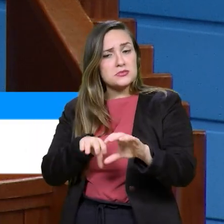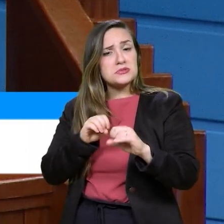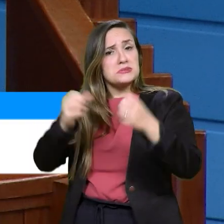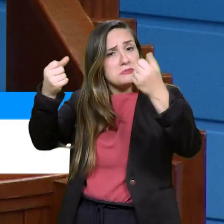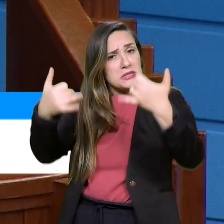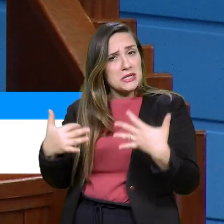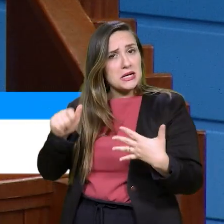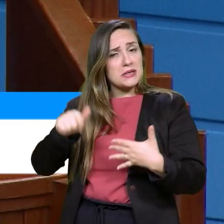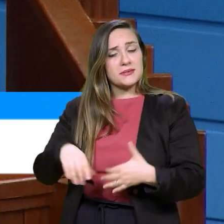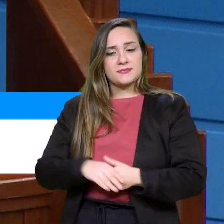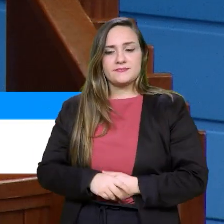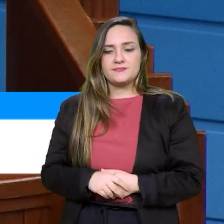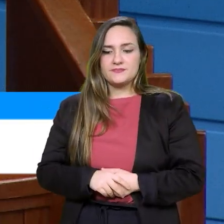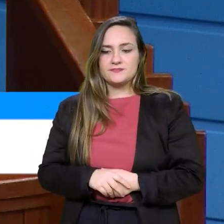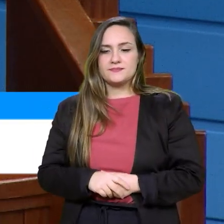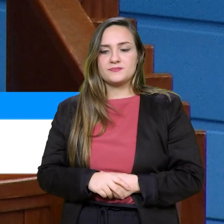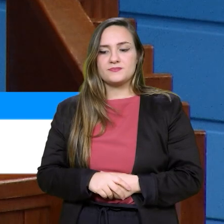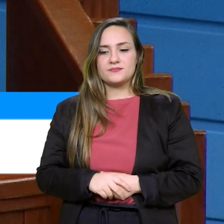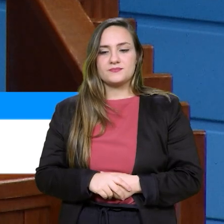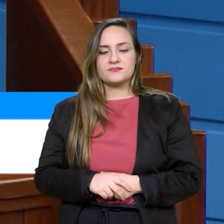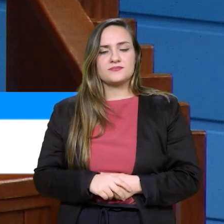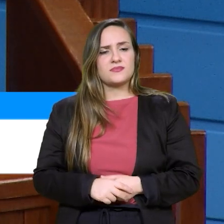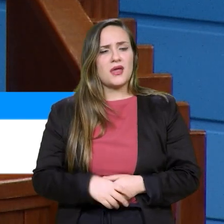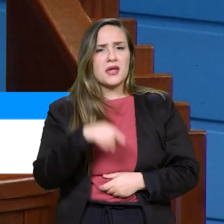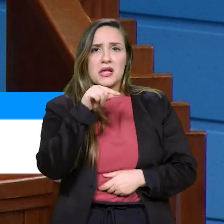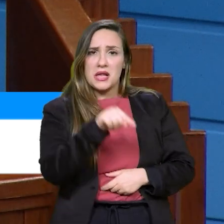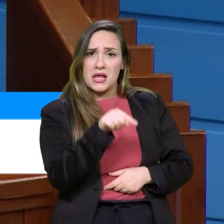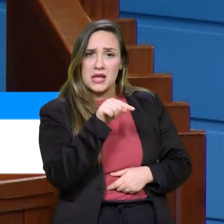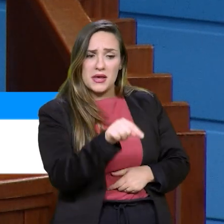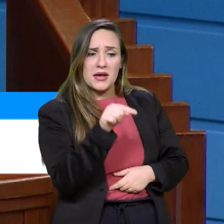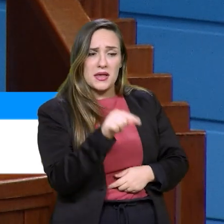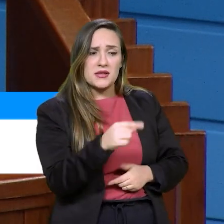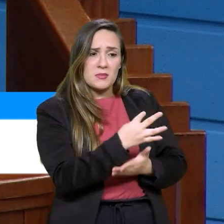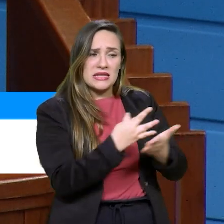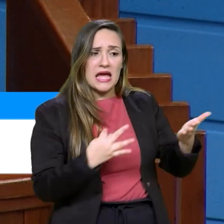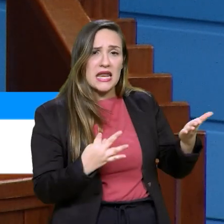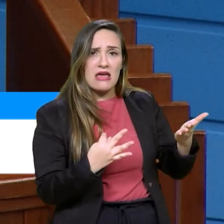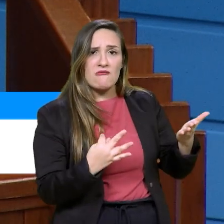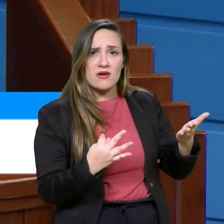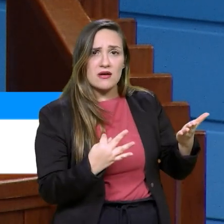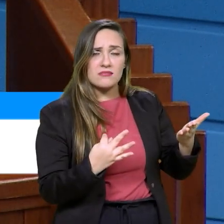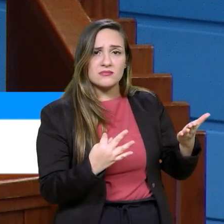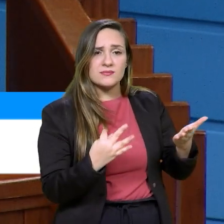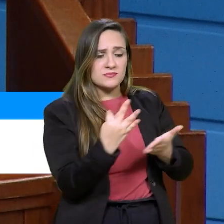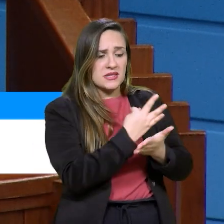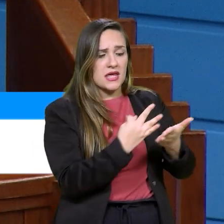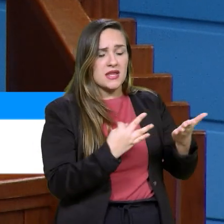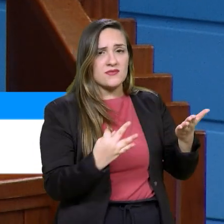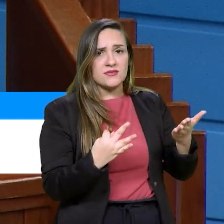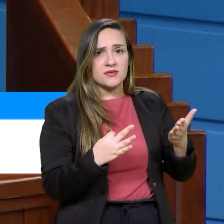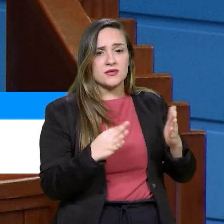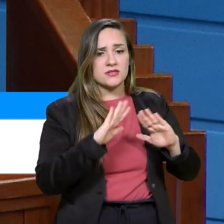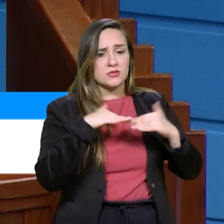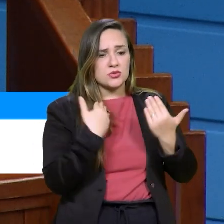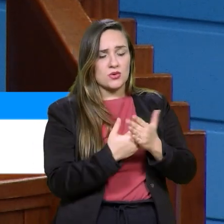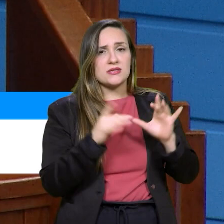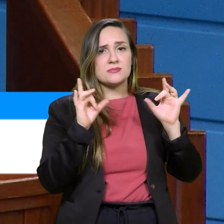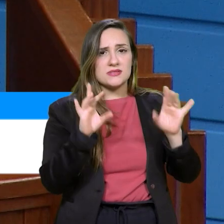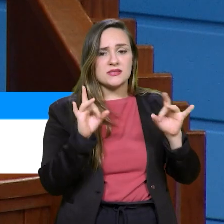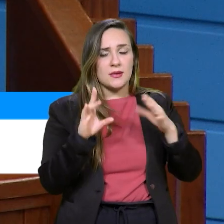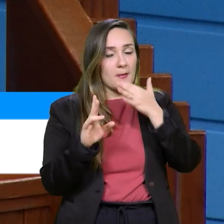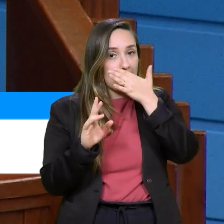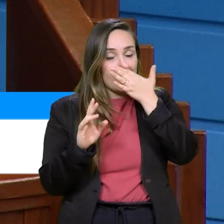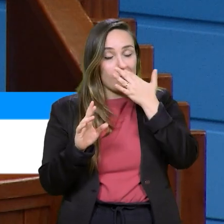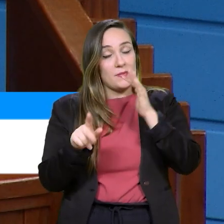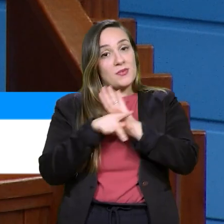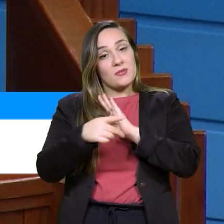Educação explicar para a gente, tá? Isso aqui é uma atividade feita na escola